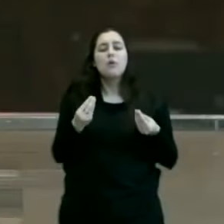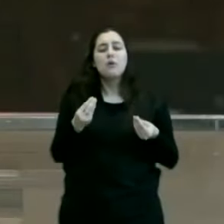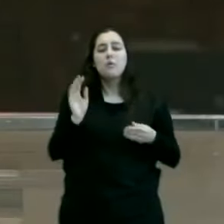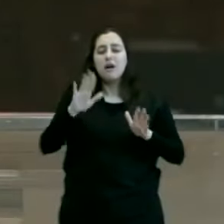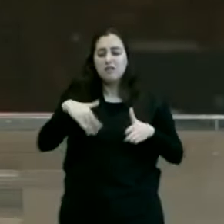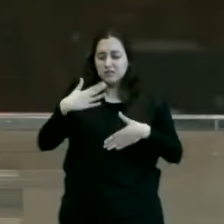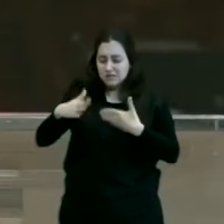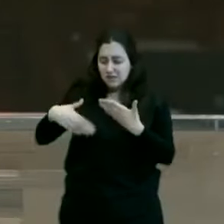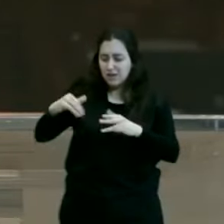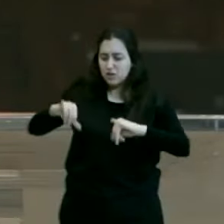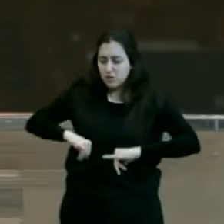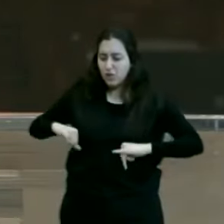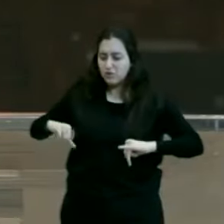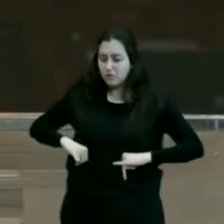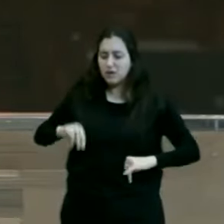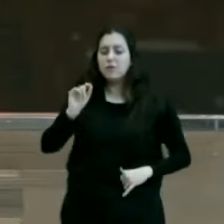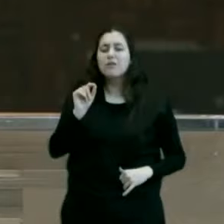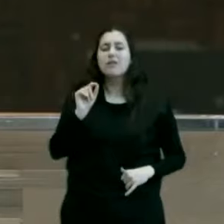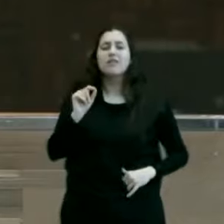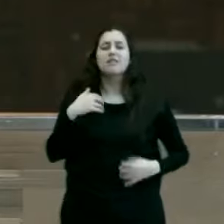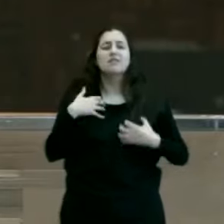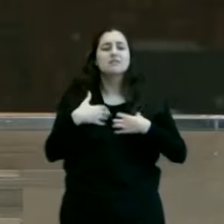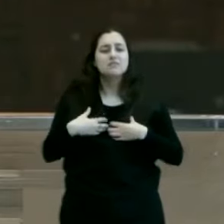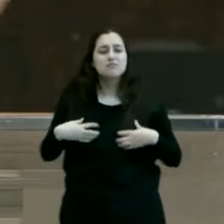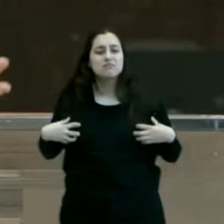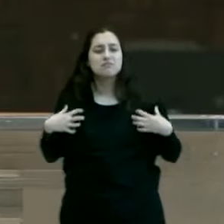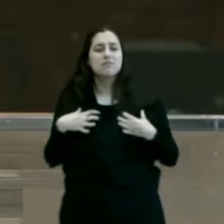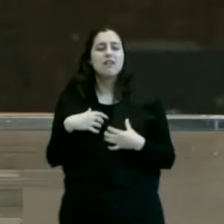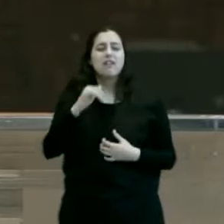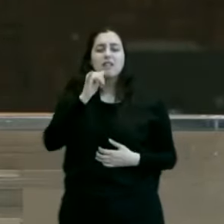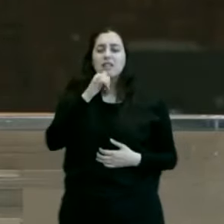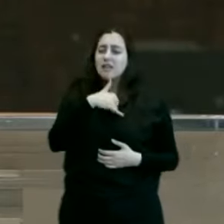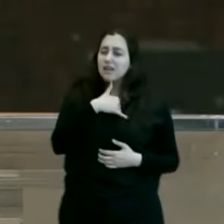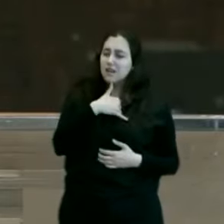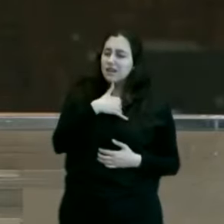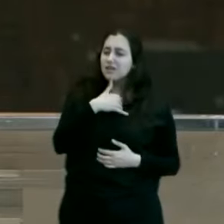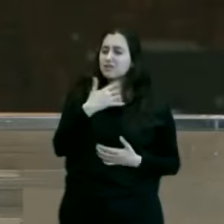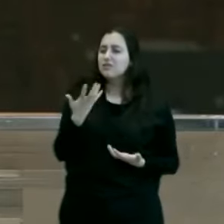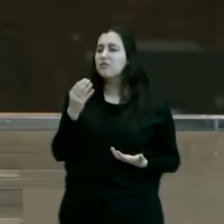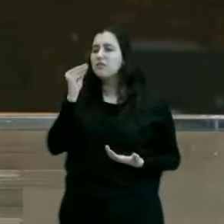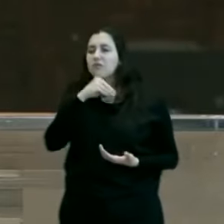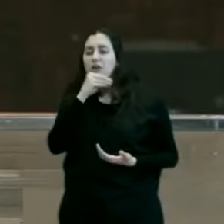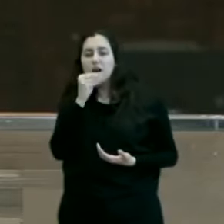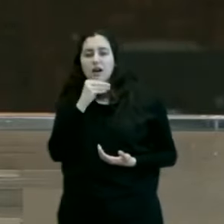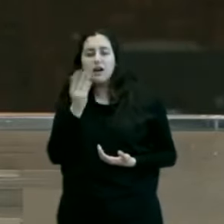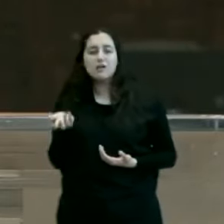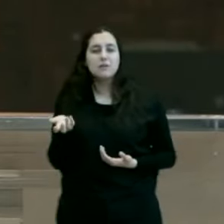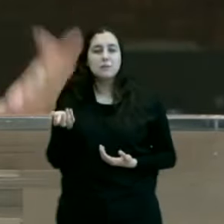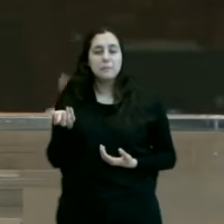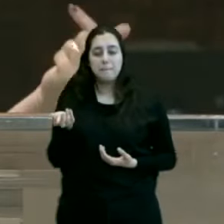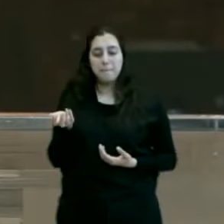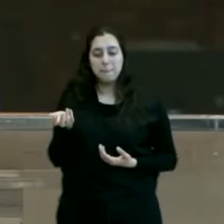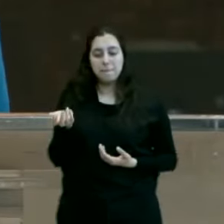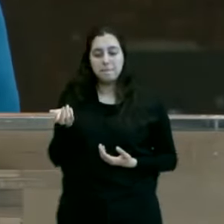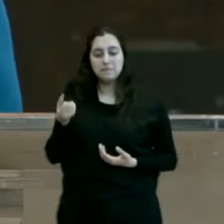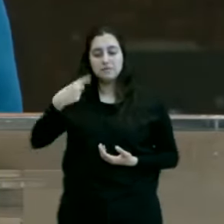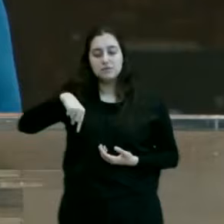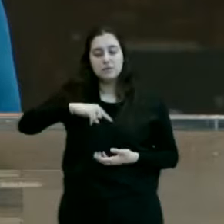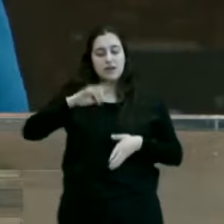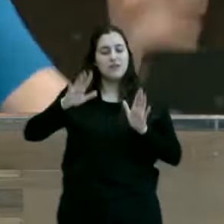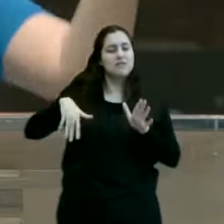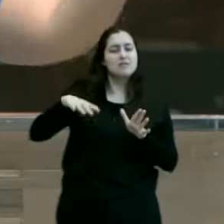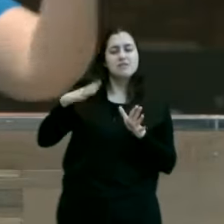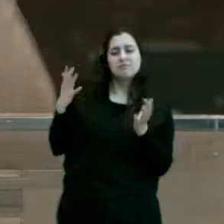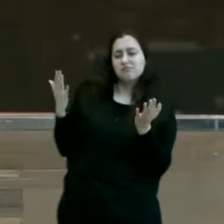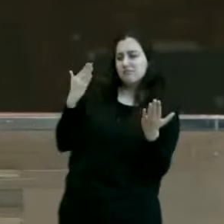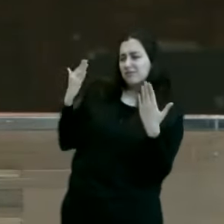por um longo período de tempo? Frustrado, desanimado, enfraquecido. A gente não fica até